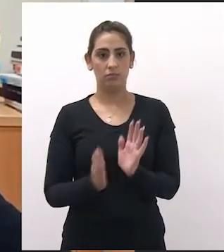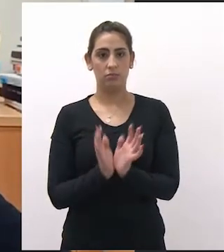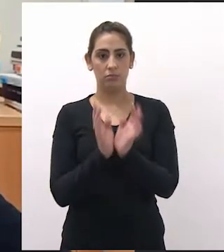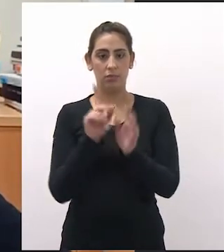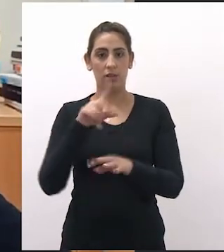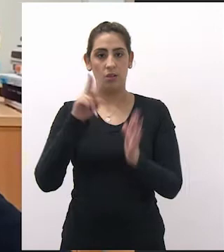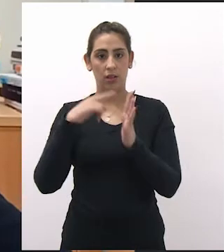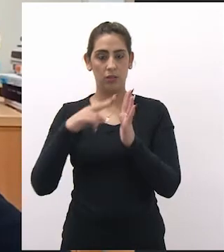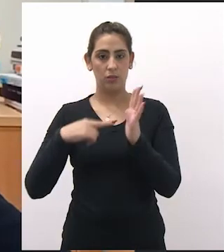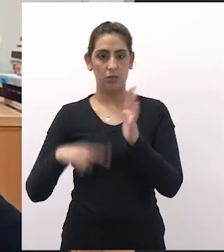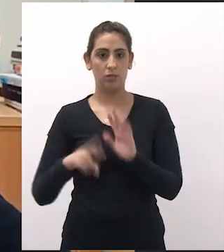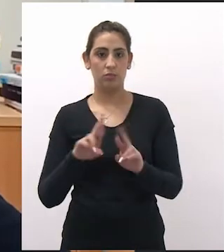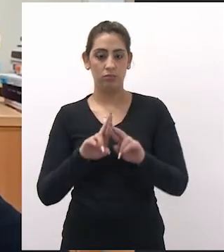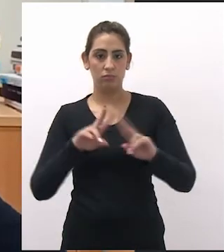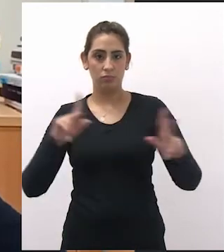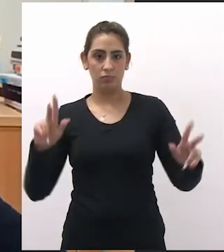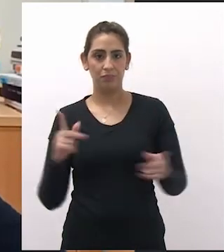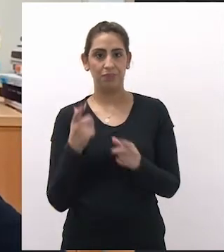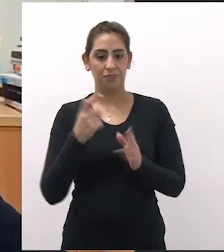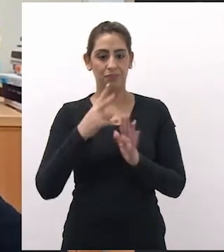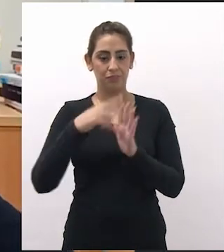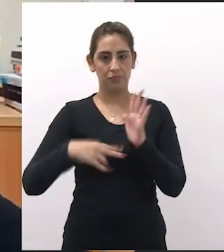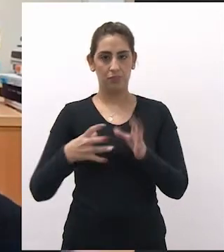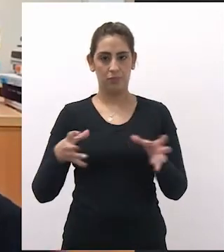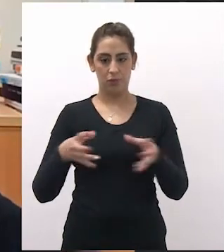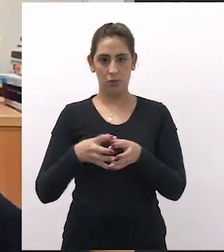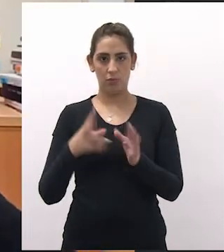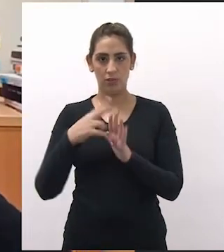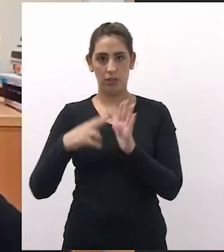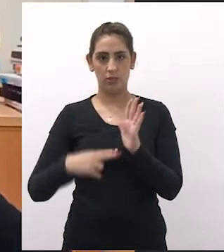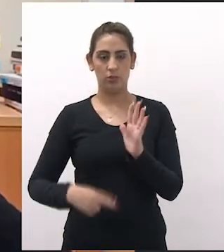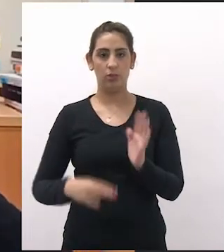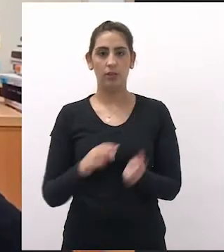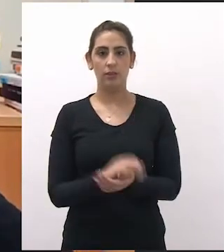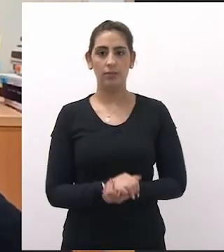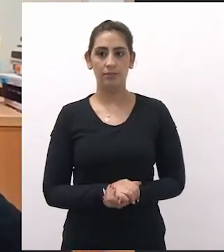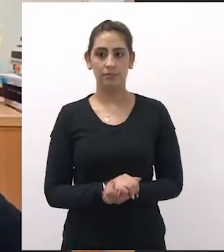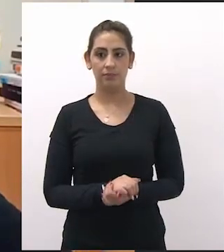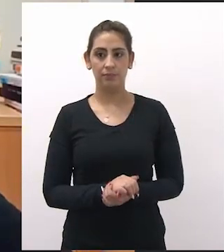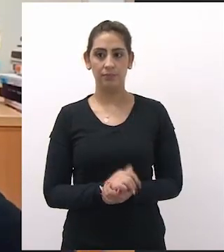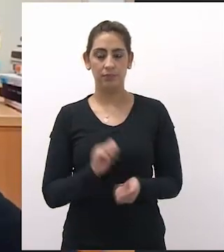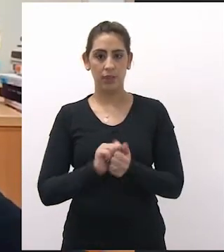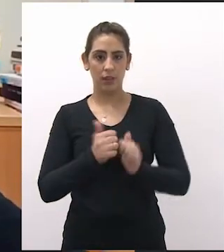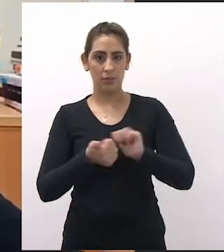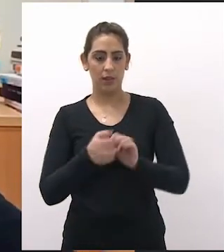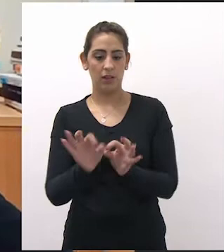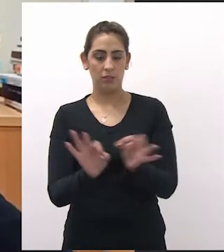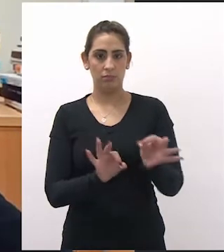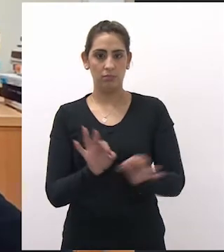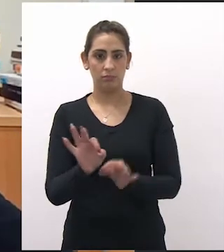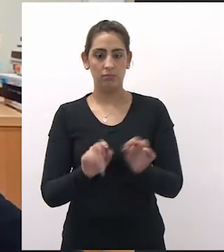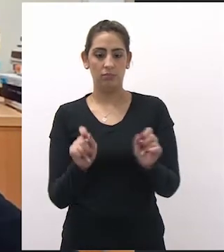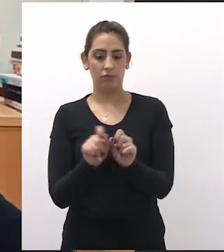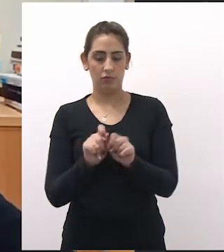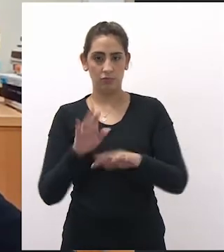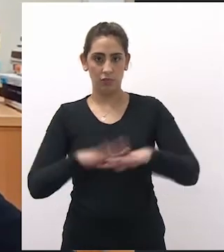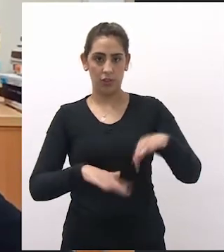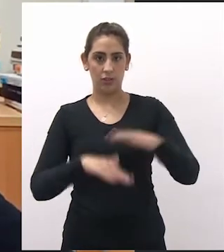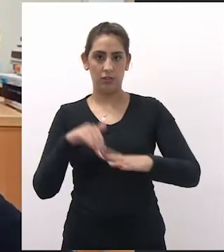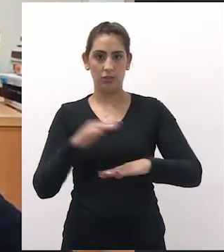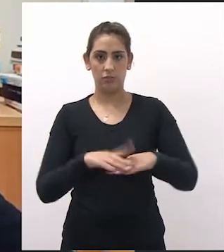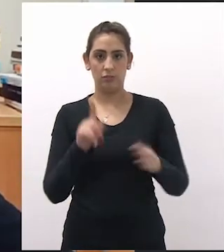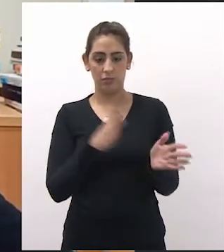através de diferentes clubes de leitura, que foram aí adaptados, planejados, realizados nesse período